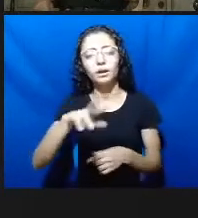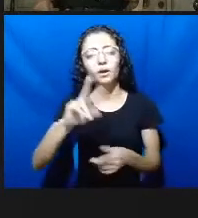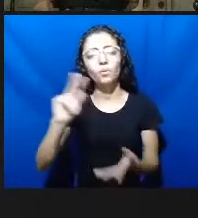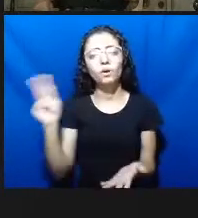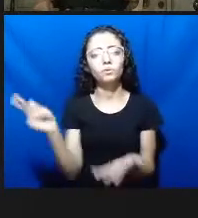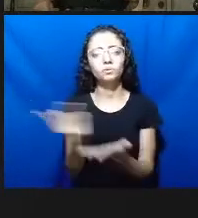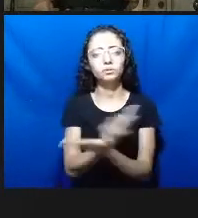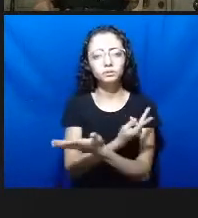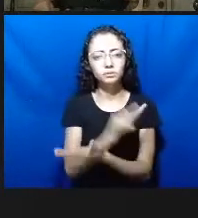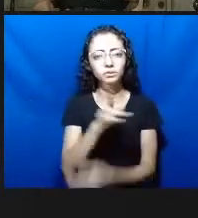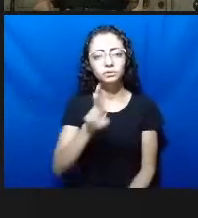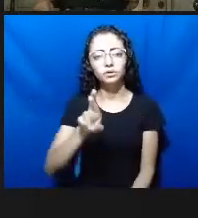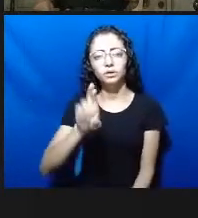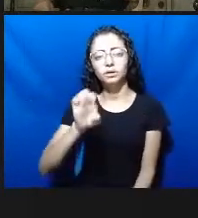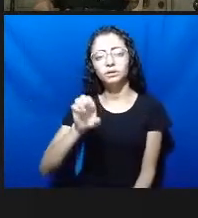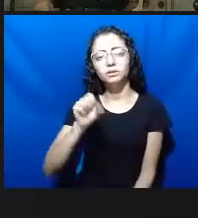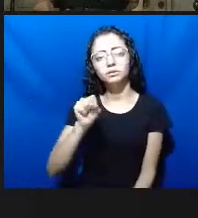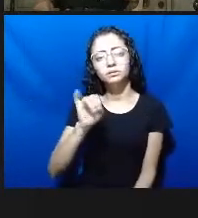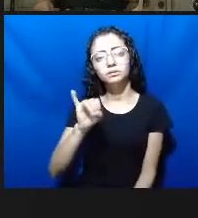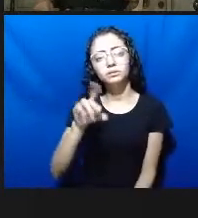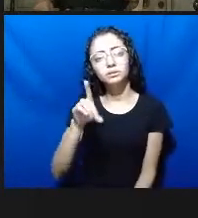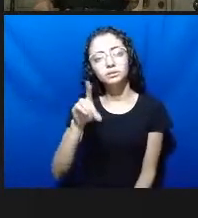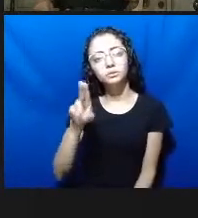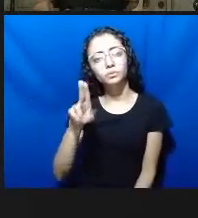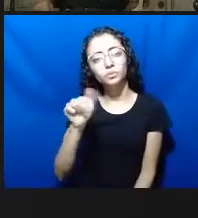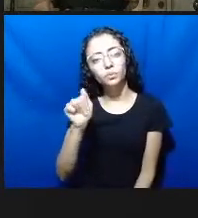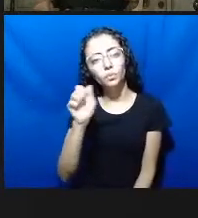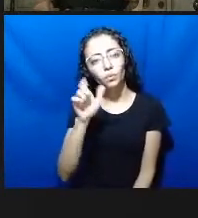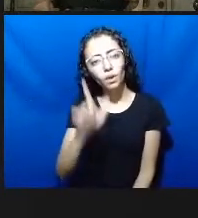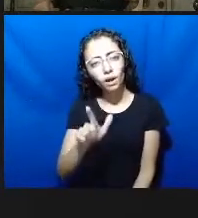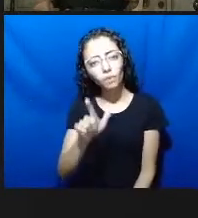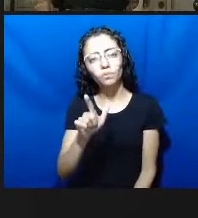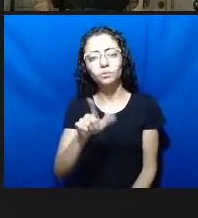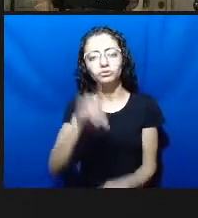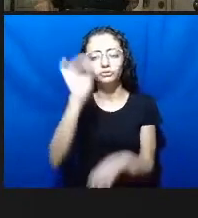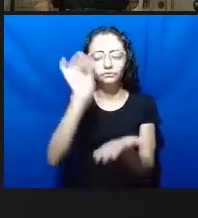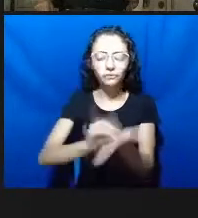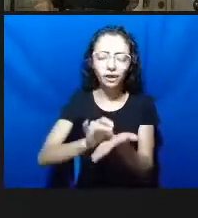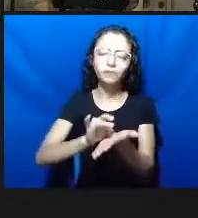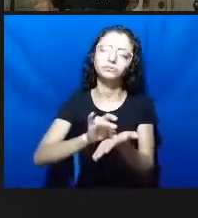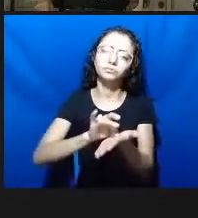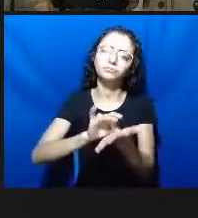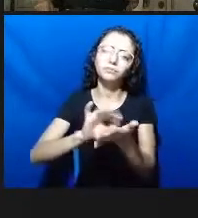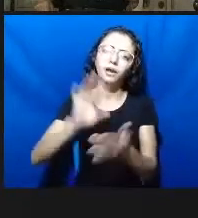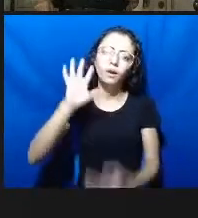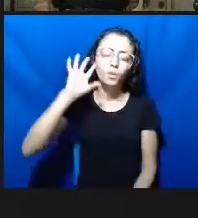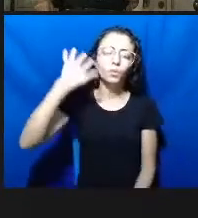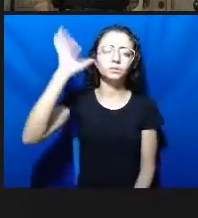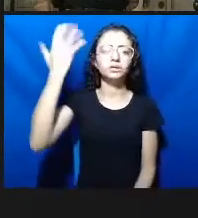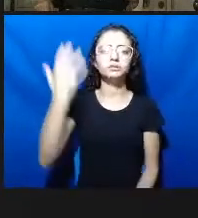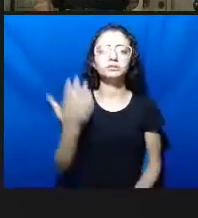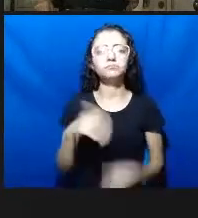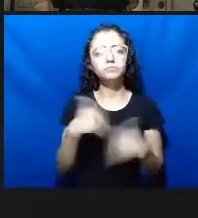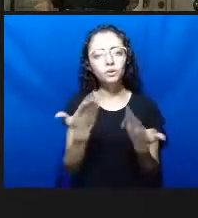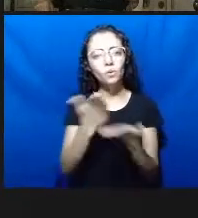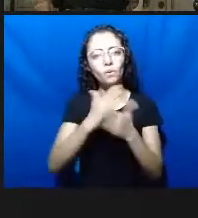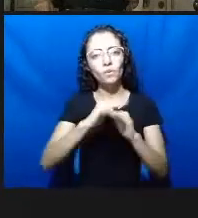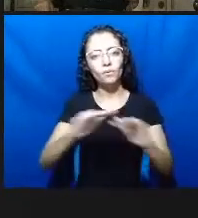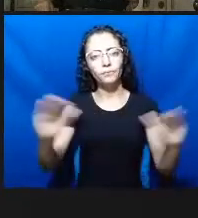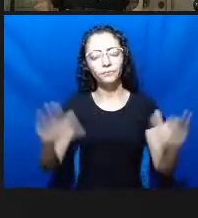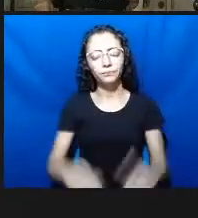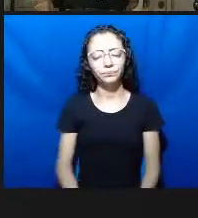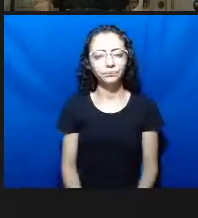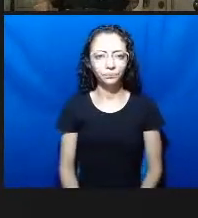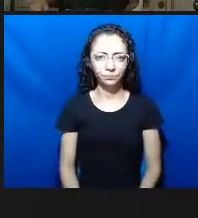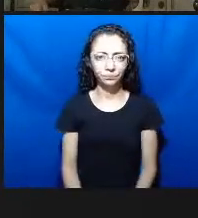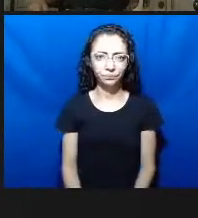se completa, né? Quando ele se torna real, de certa maneira, ele acaba, né?